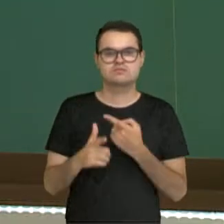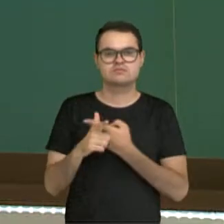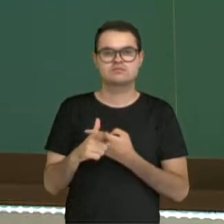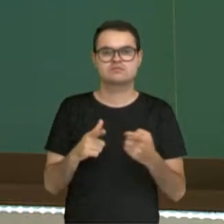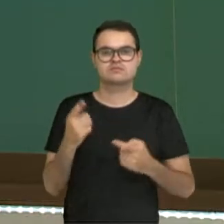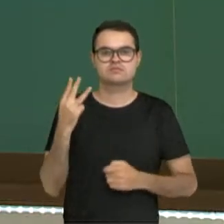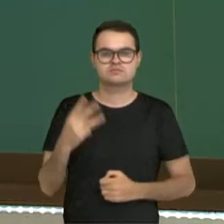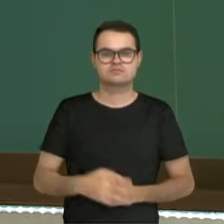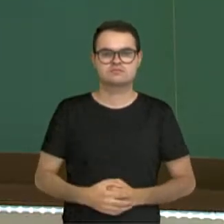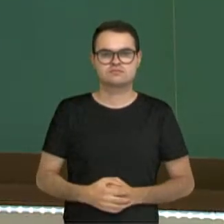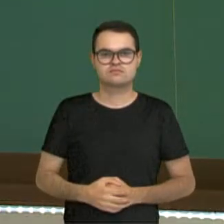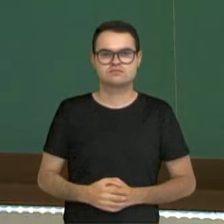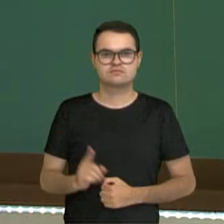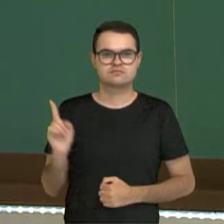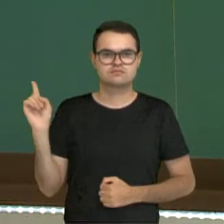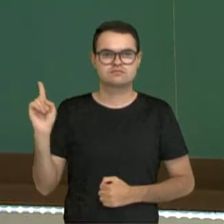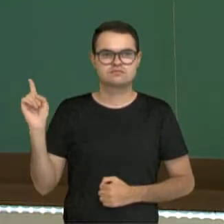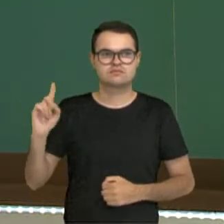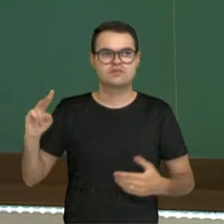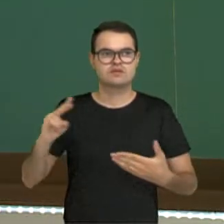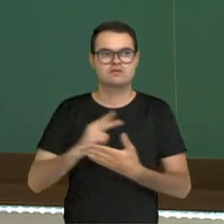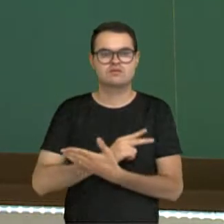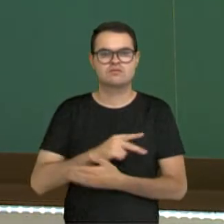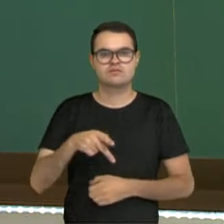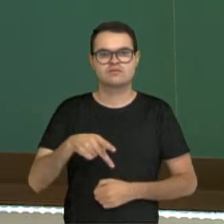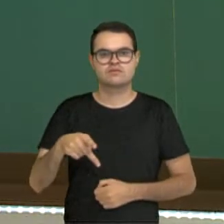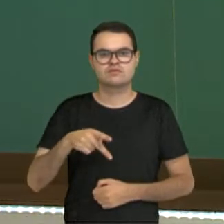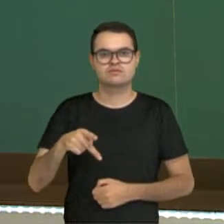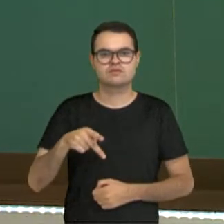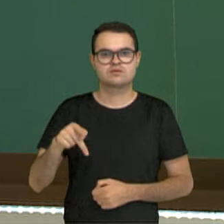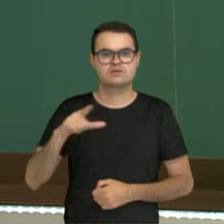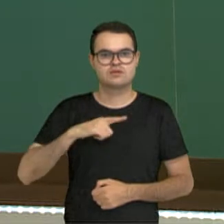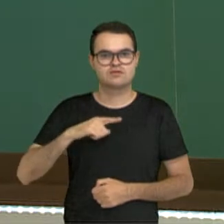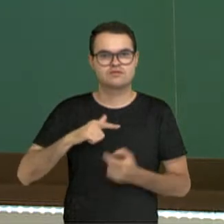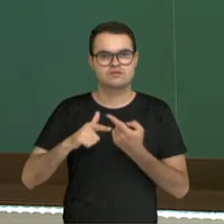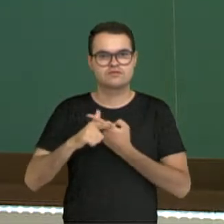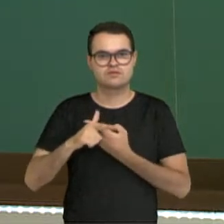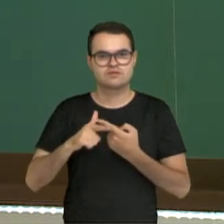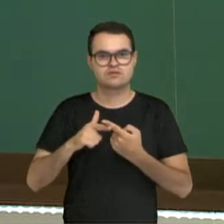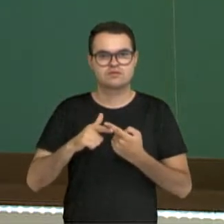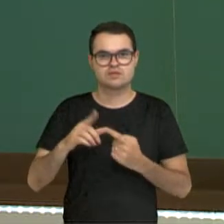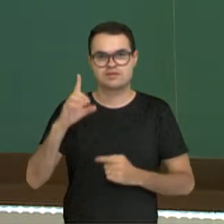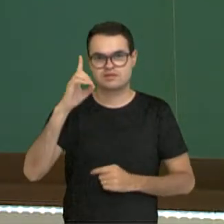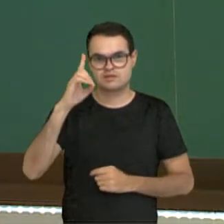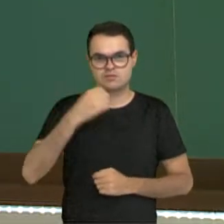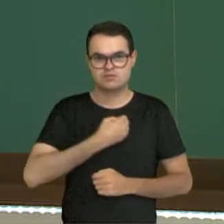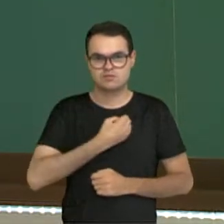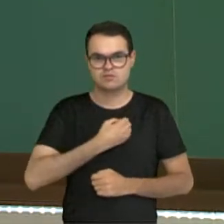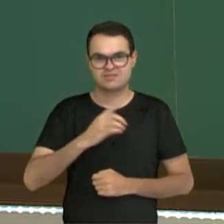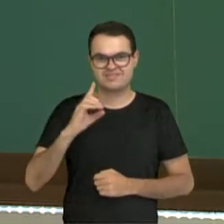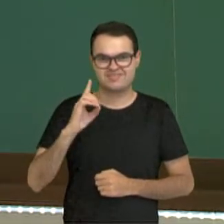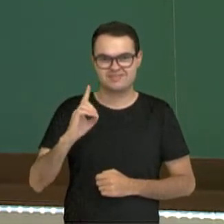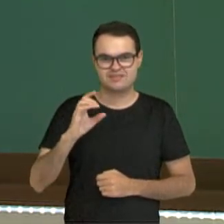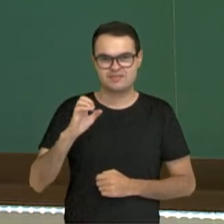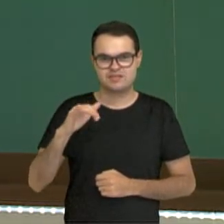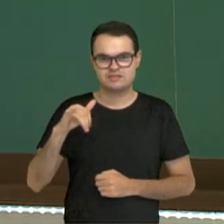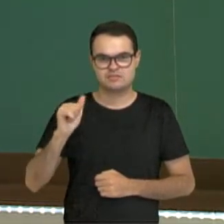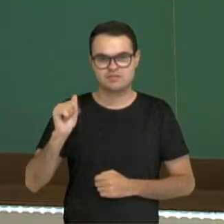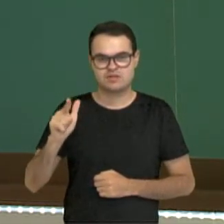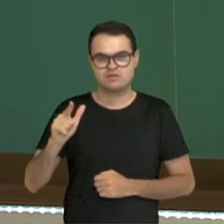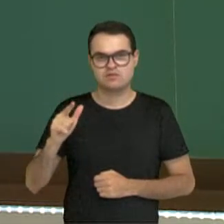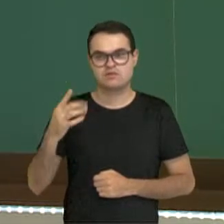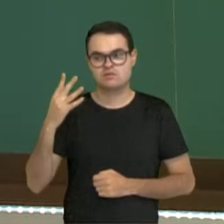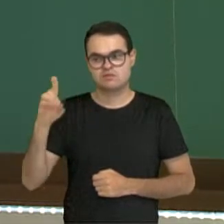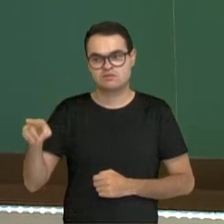3. Olha o que aconteceu aqui. A professora resgatou uma divisão com número decimal. Se eu tenho 4,40 dividido por 3,